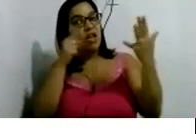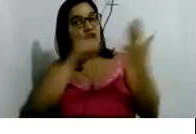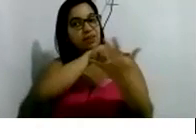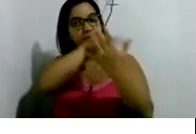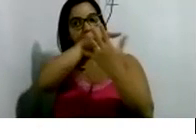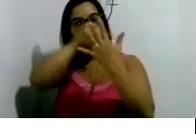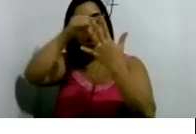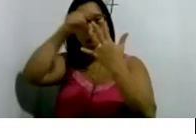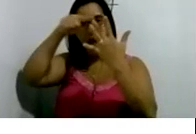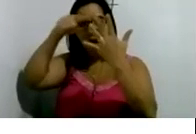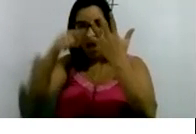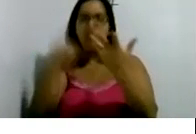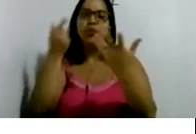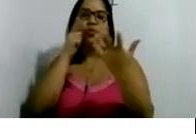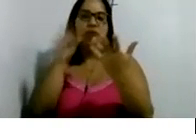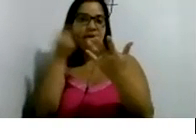os dedos.